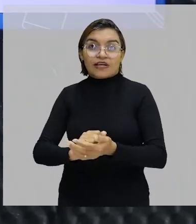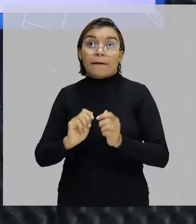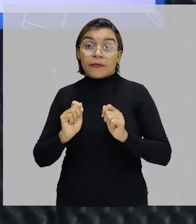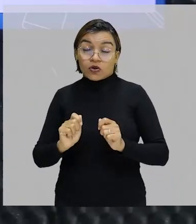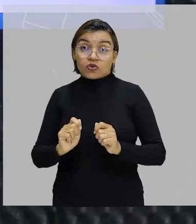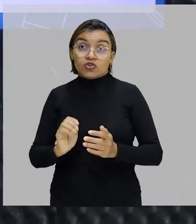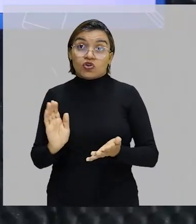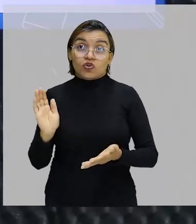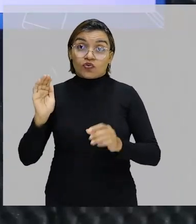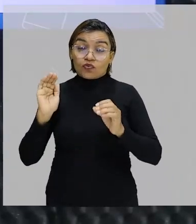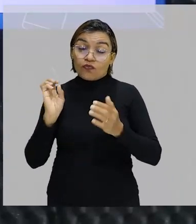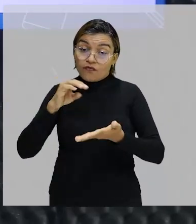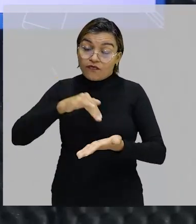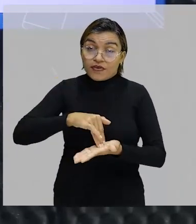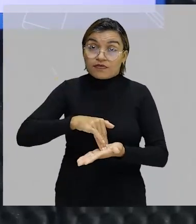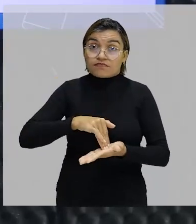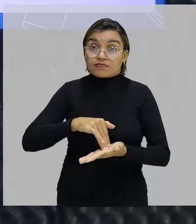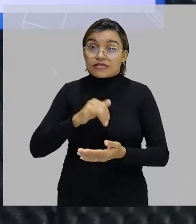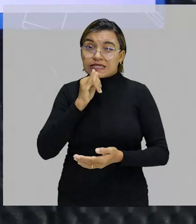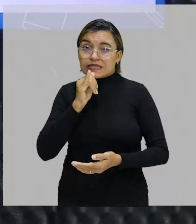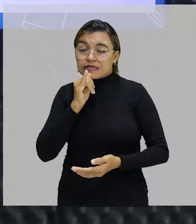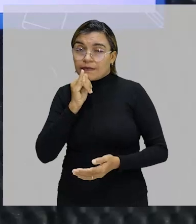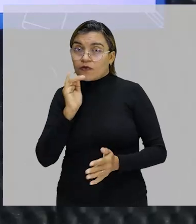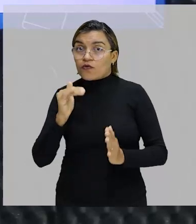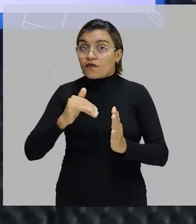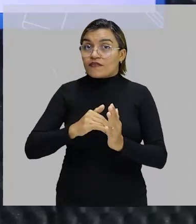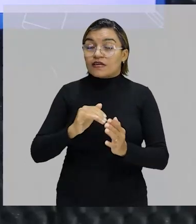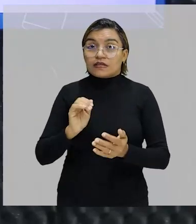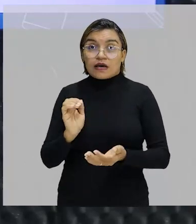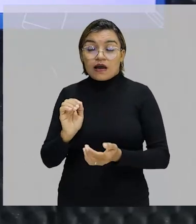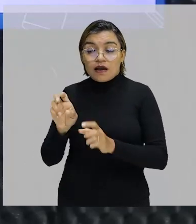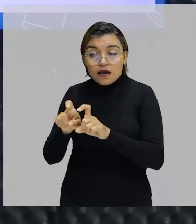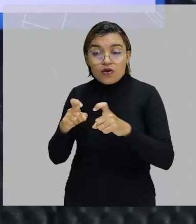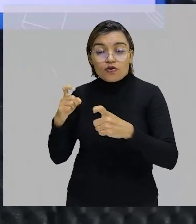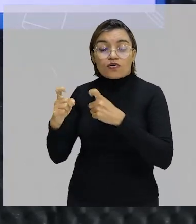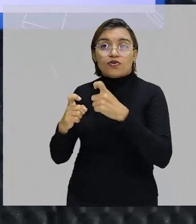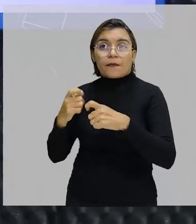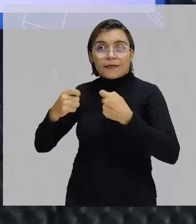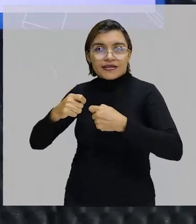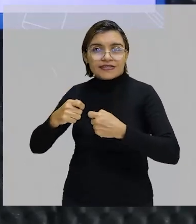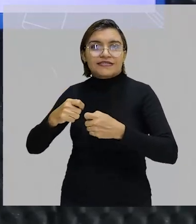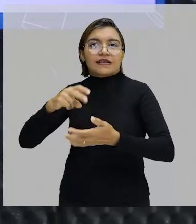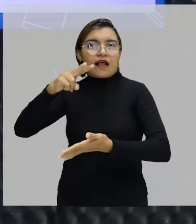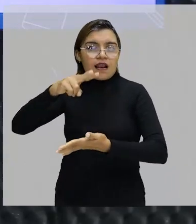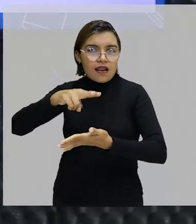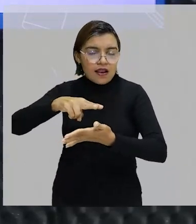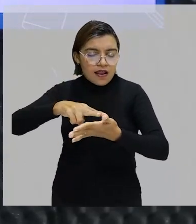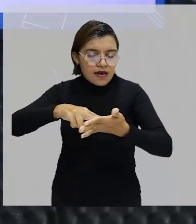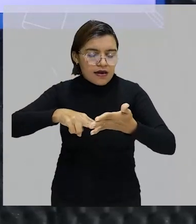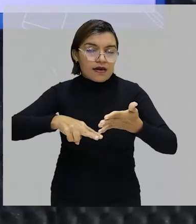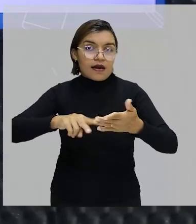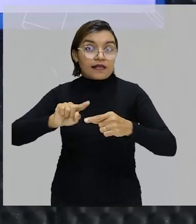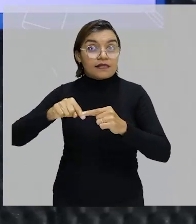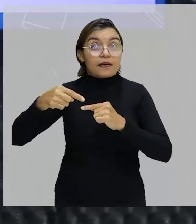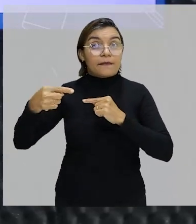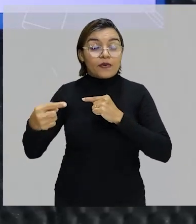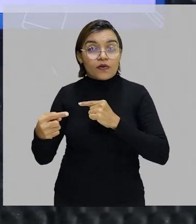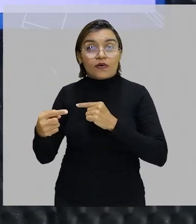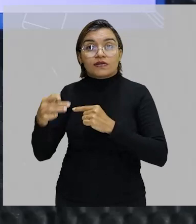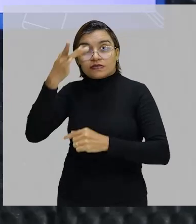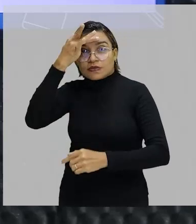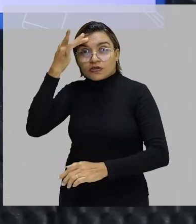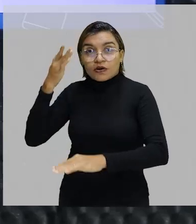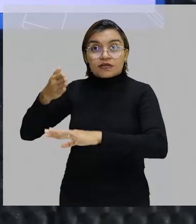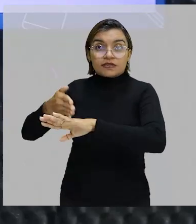da reunião para todos. As pessoas têm que ter conhecimento do que está registrado na ata para assinar depois, tá bom? Eles têm que